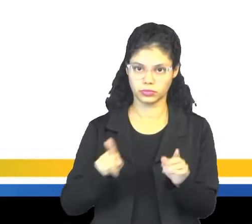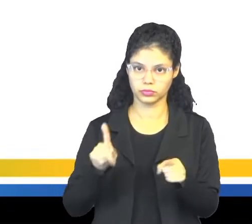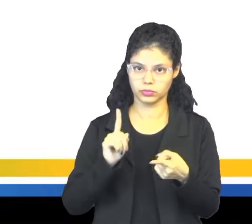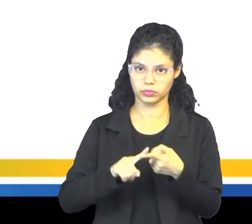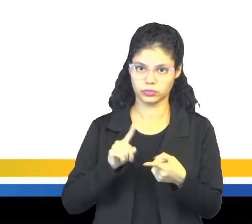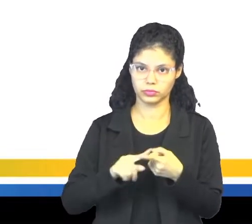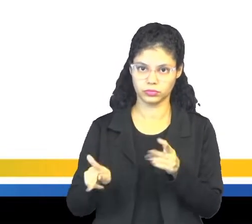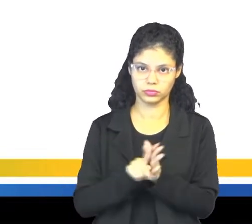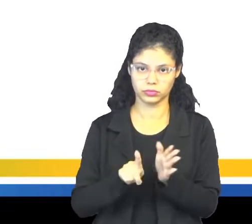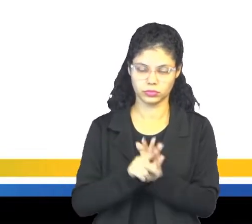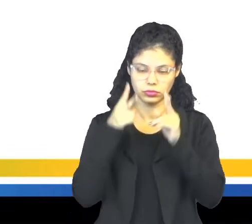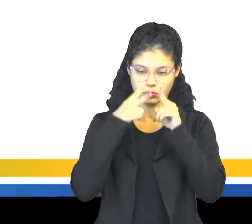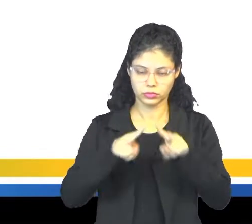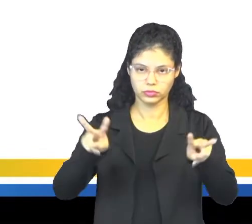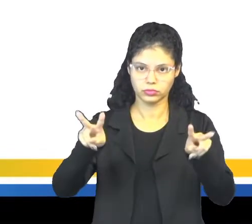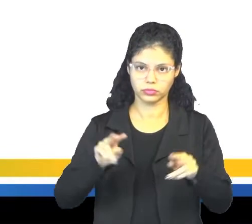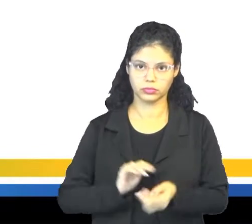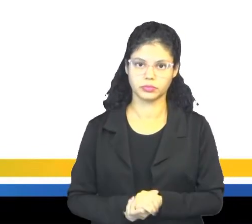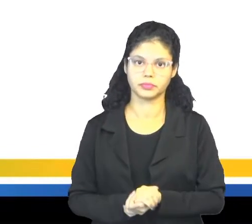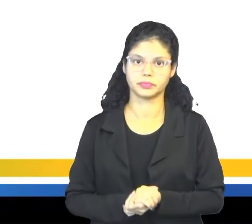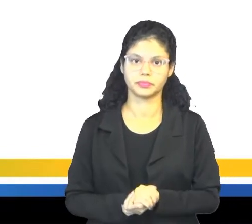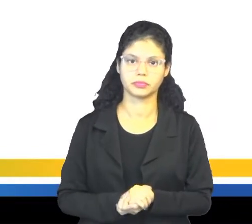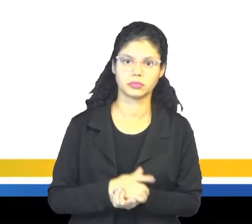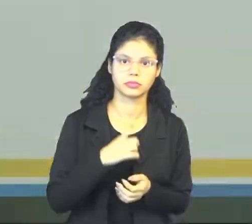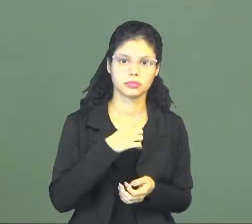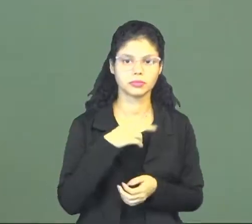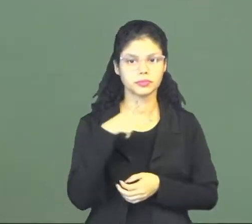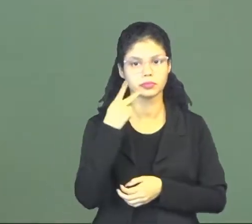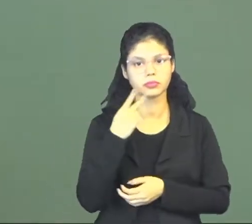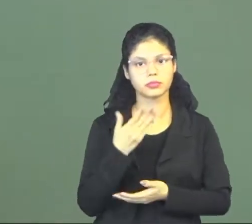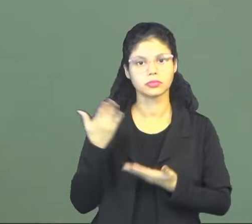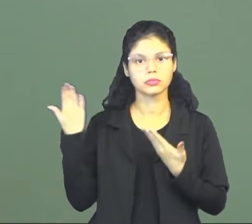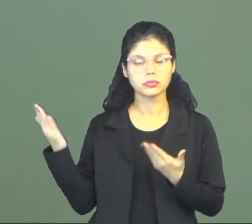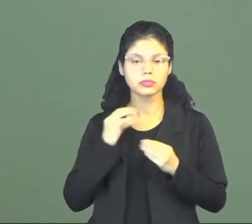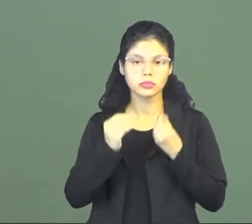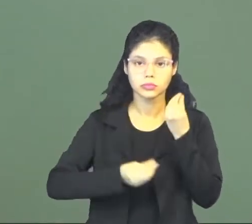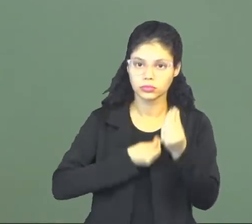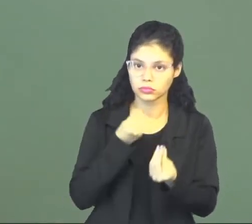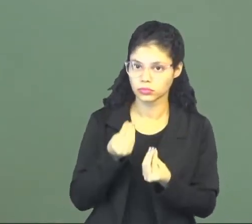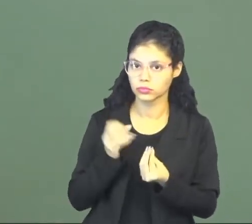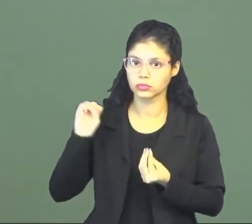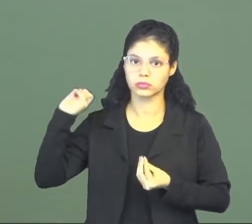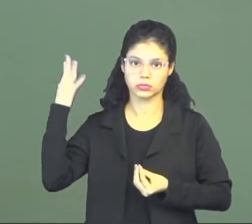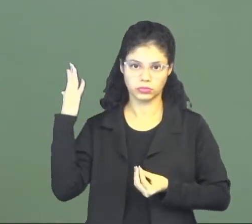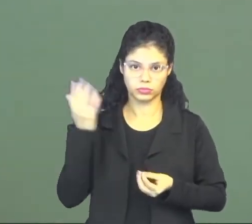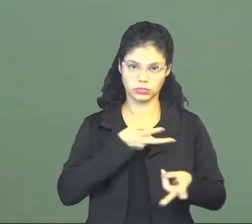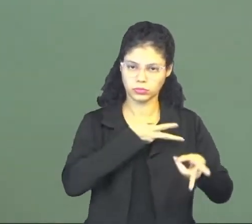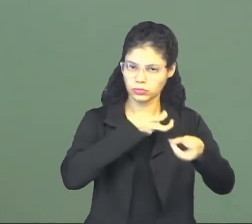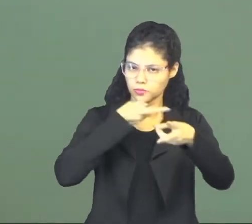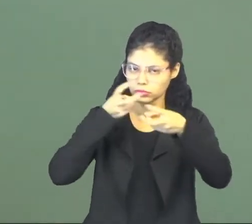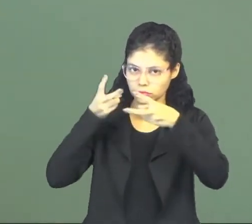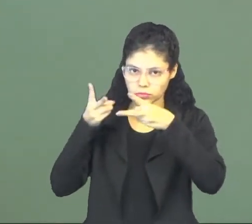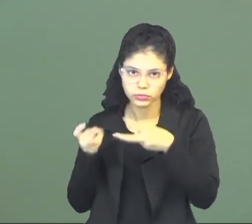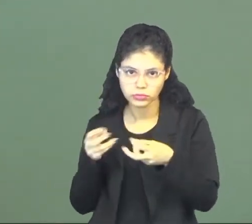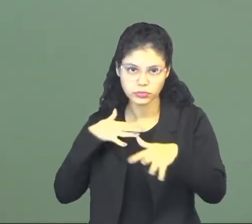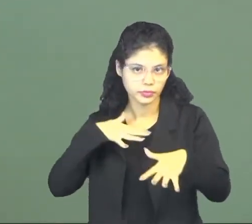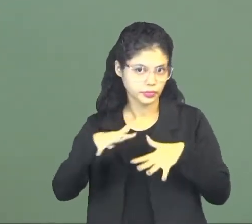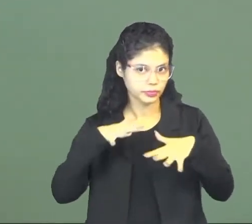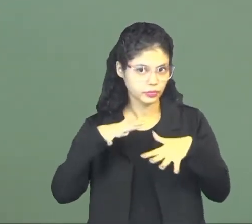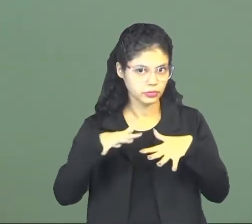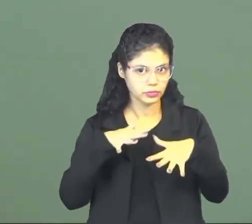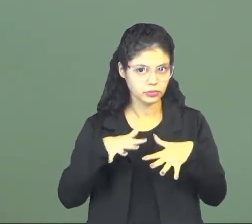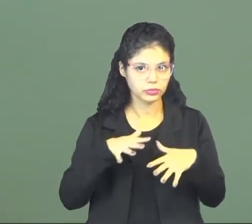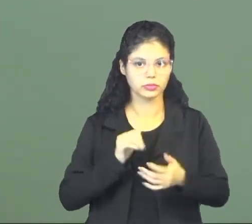de percepção visual, tá? Aqui nós estamos falando de como acontece a percepção do